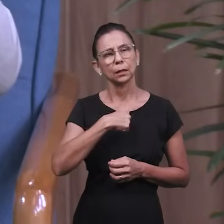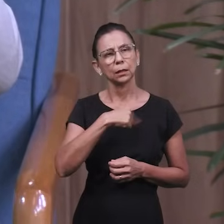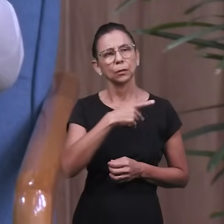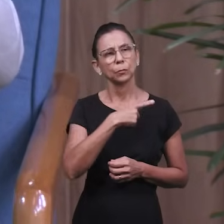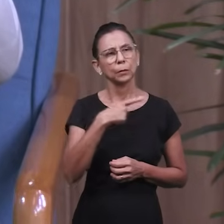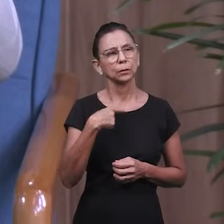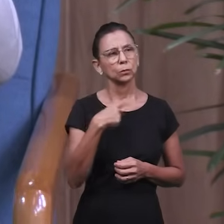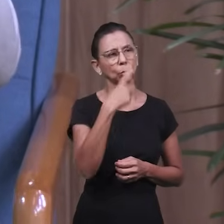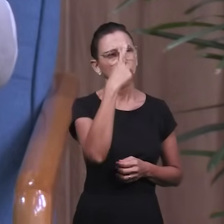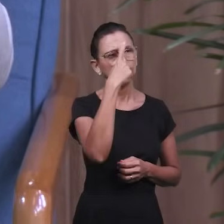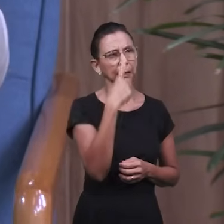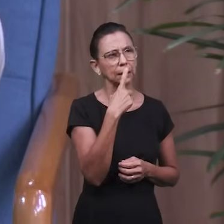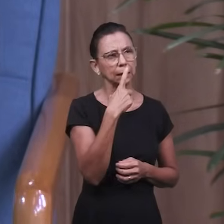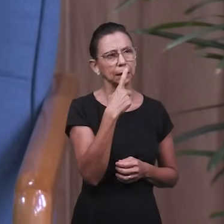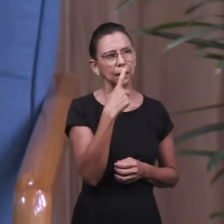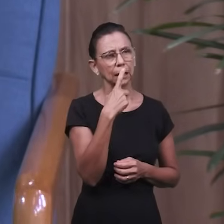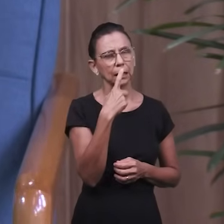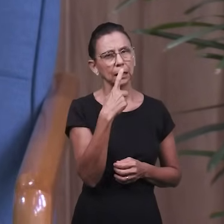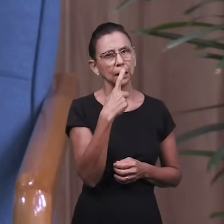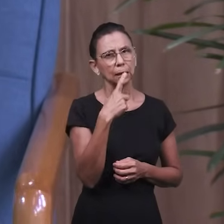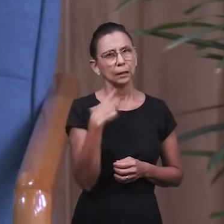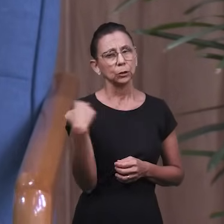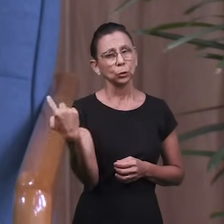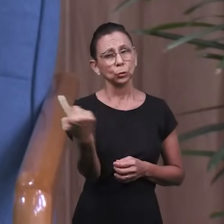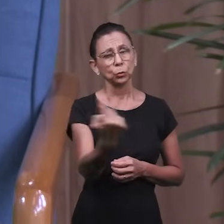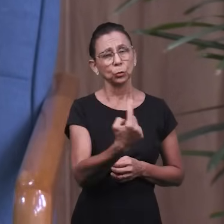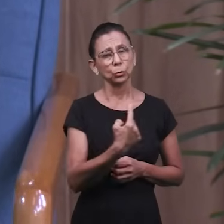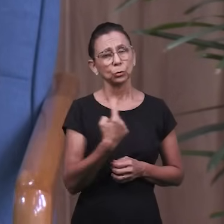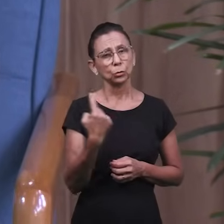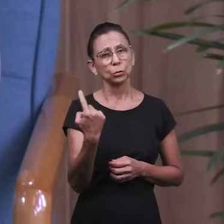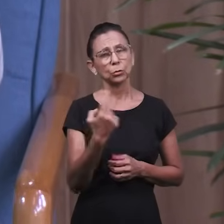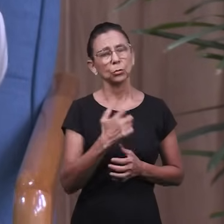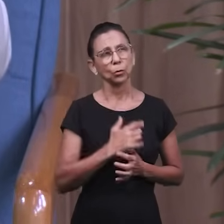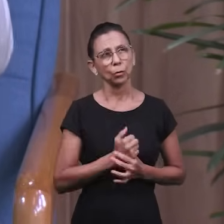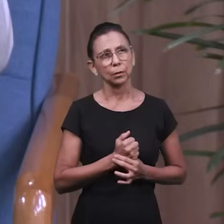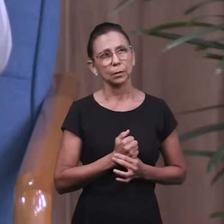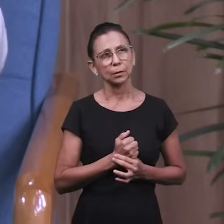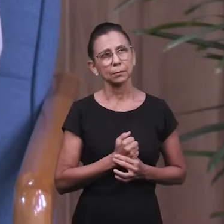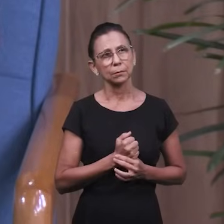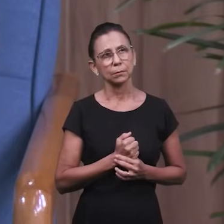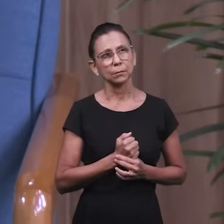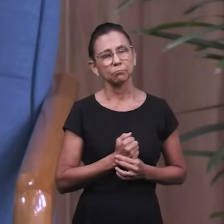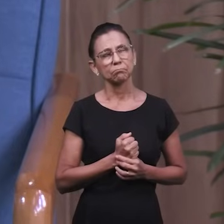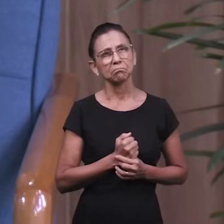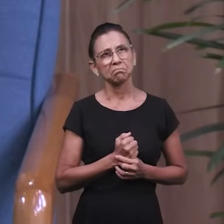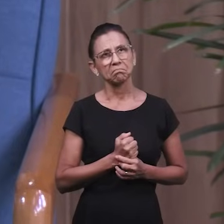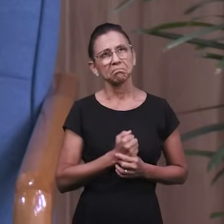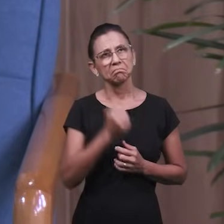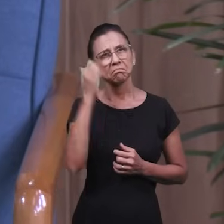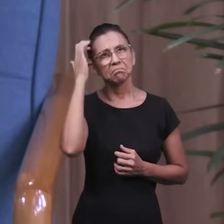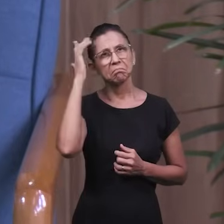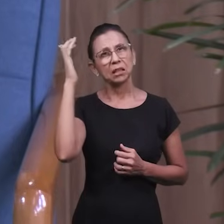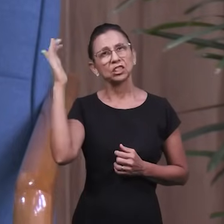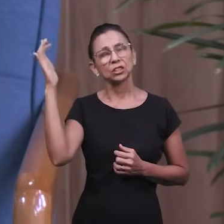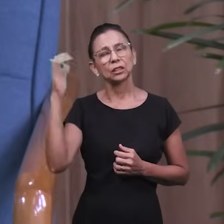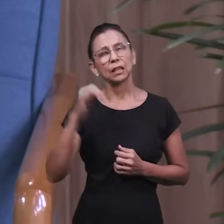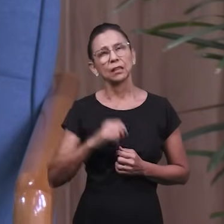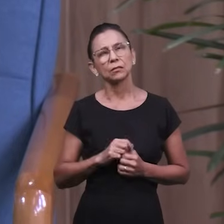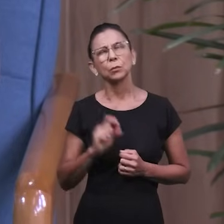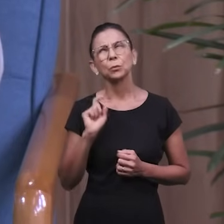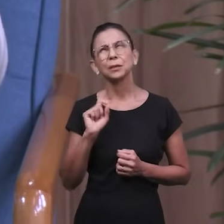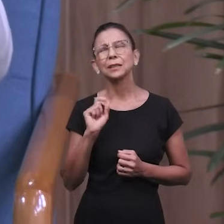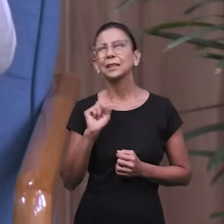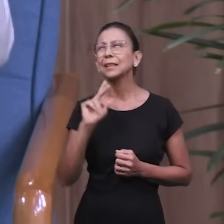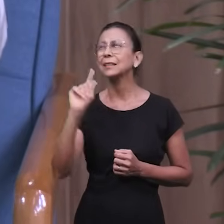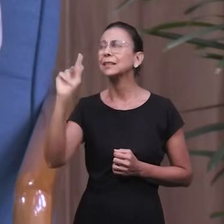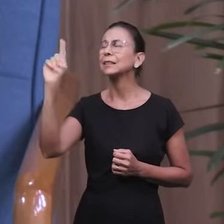eu, se juntarmos toda a nossa capacidade criativa para imaginarmos o que é a eternidade,